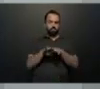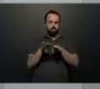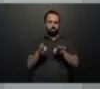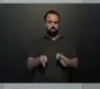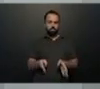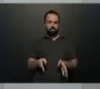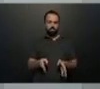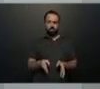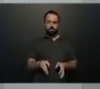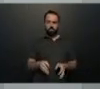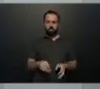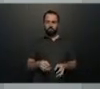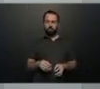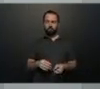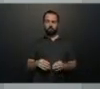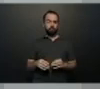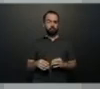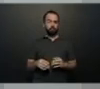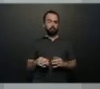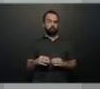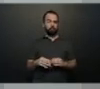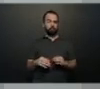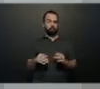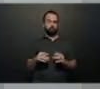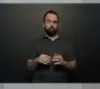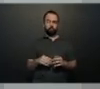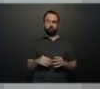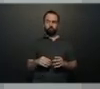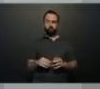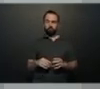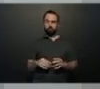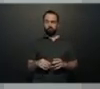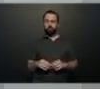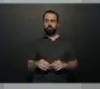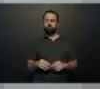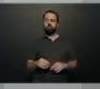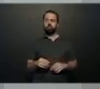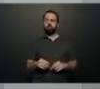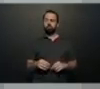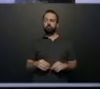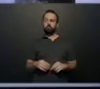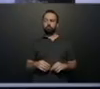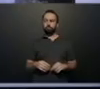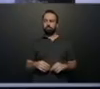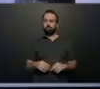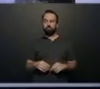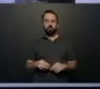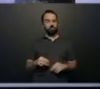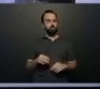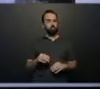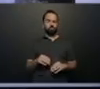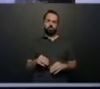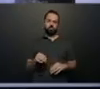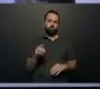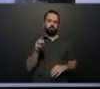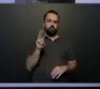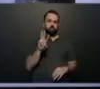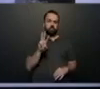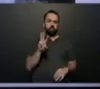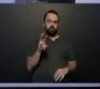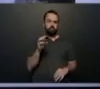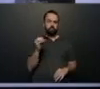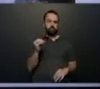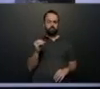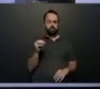para telhas, né, que a gente chama de produtos ecológicos. Mas, infelizmente, só 30% dessas caixinhas